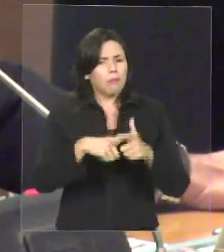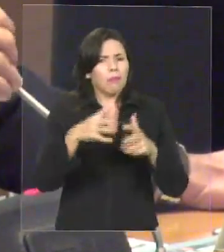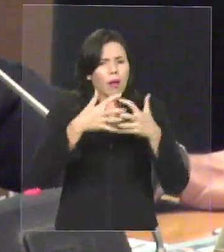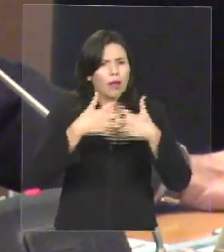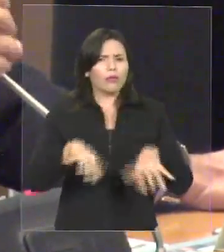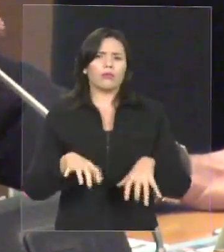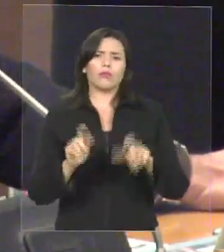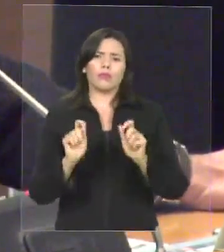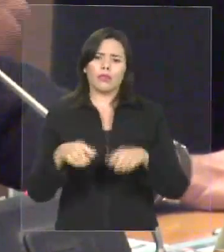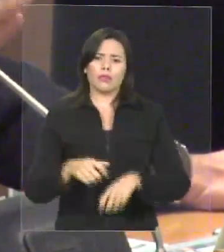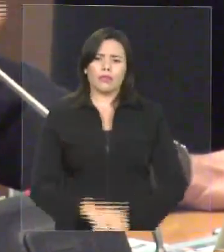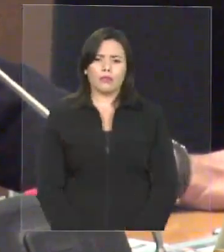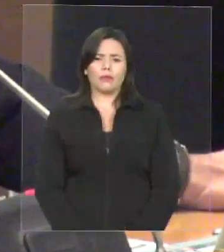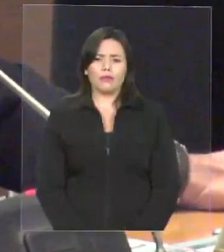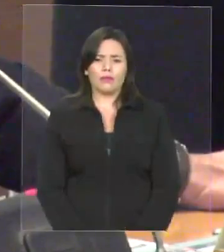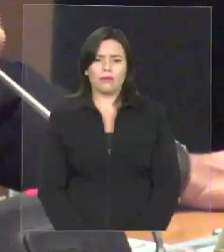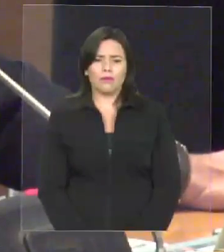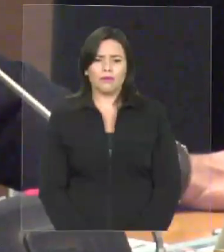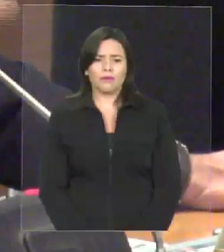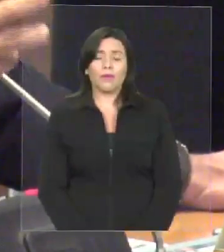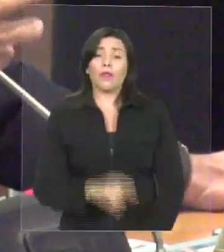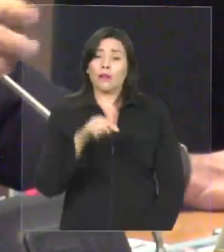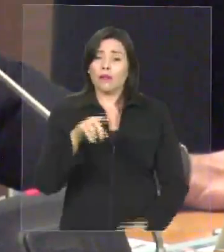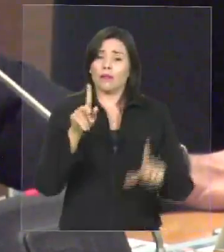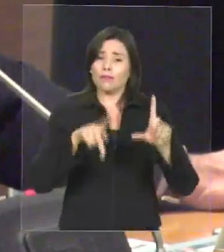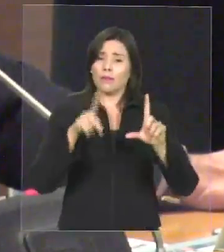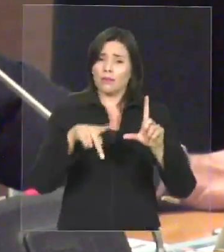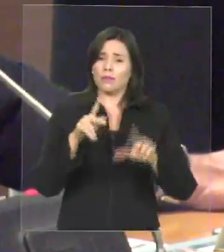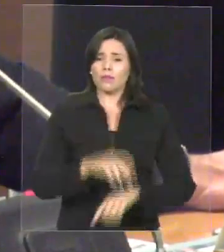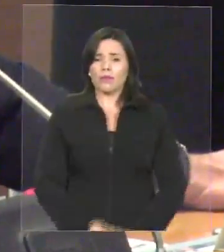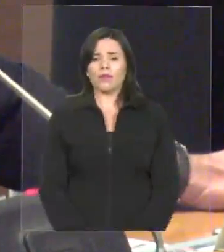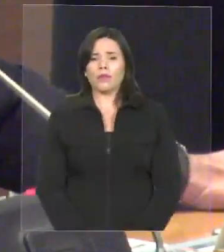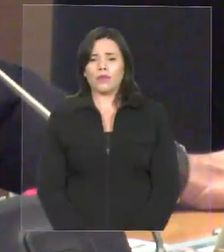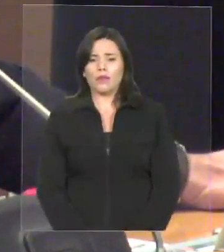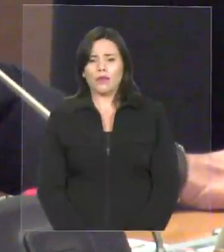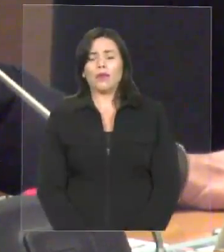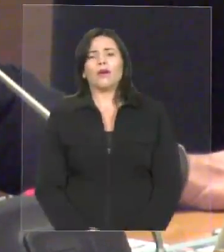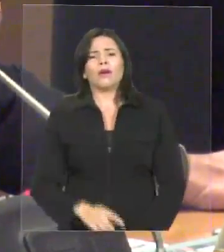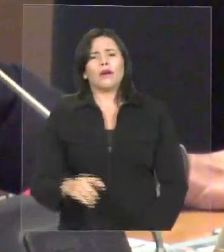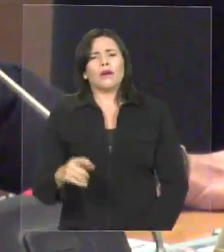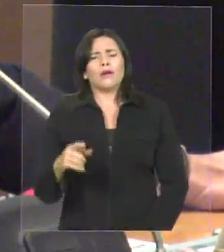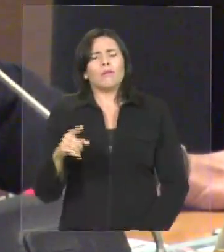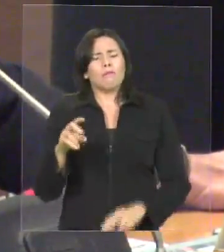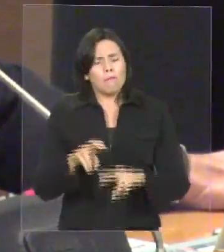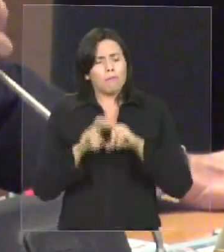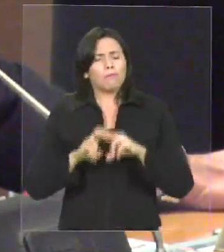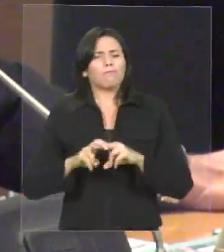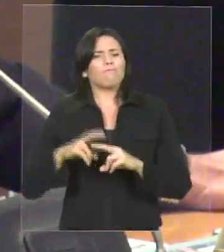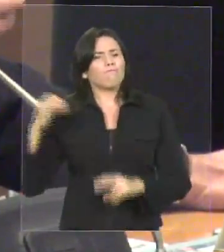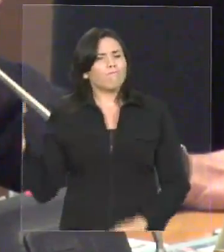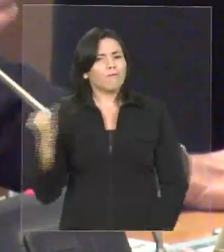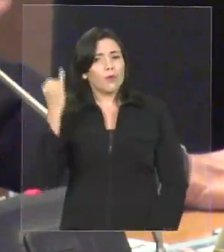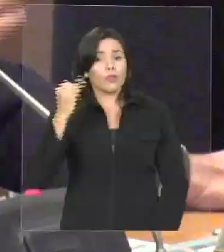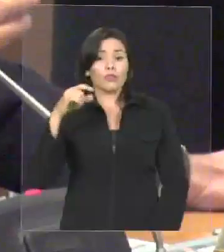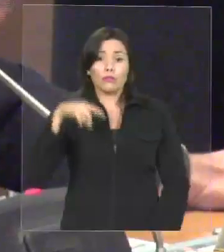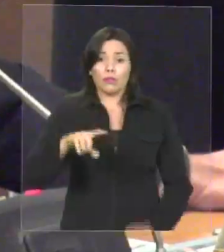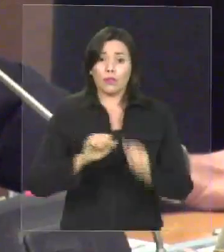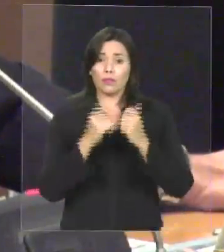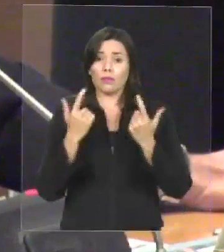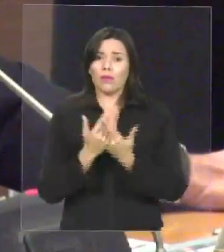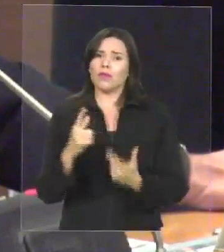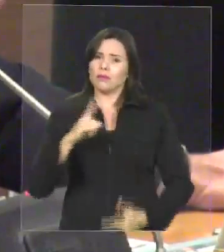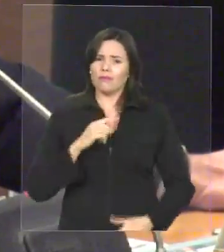Paço Lumiar, todos com suas atrações. Então, é fundamental que a gente discuta, e essa casa vai ter um papel preponderante